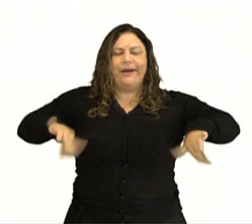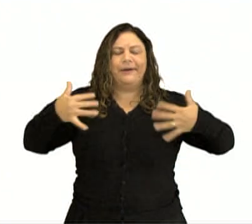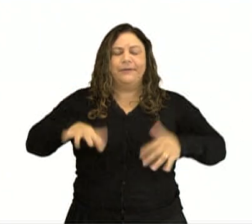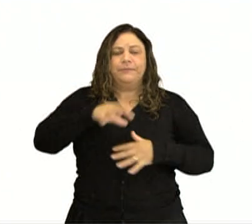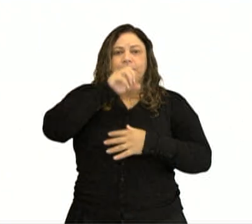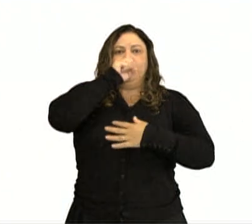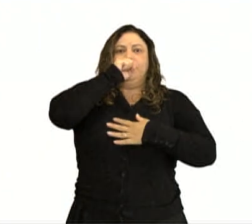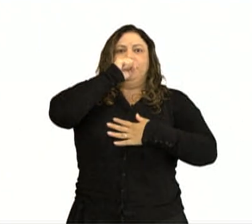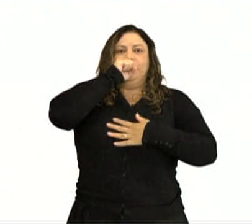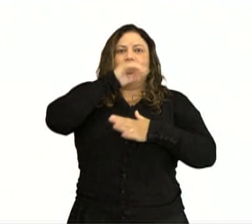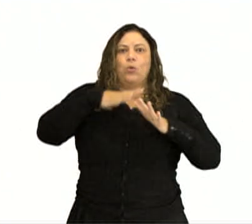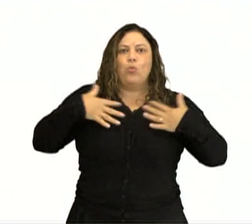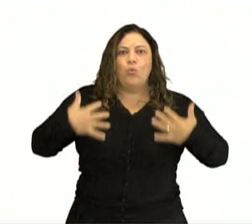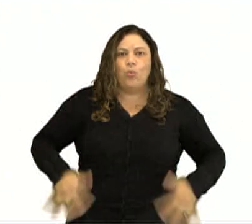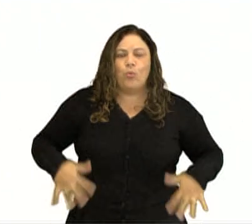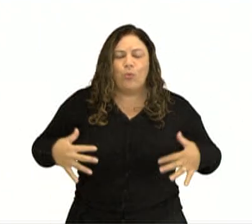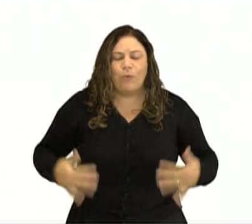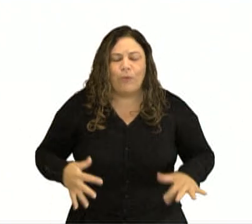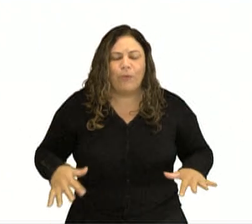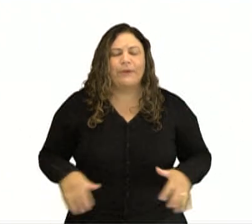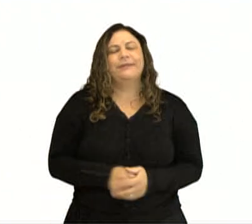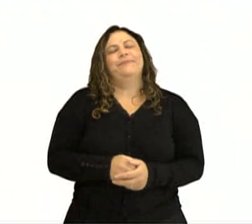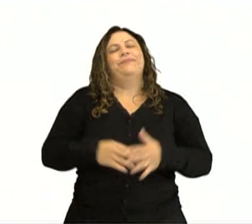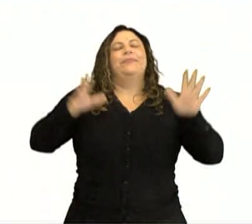respiração, suspirou.